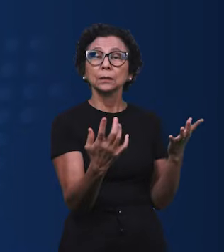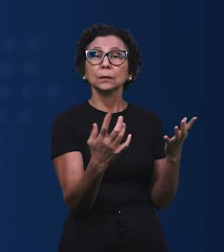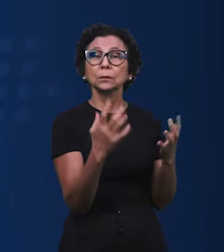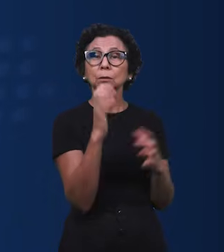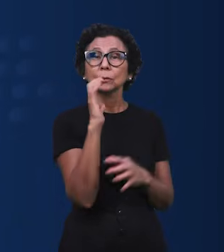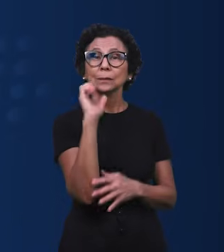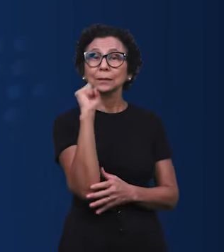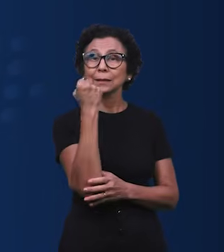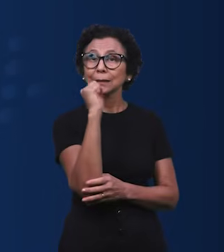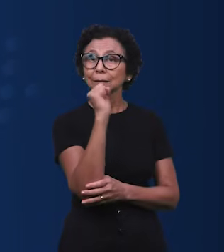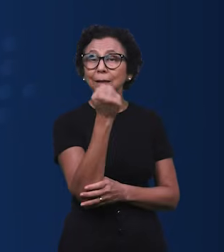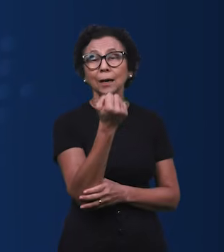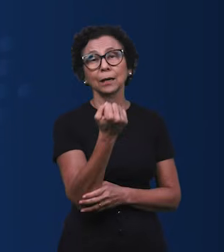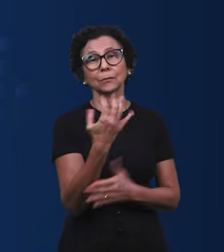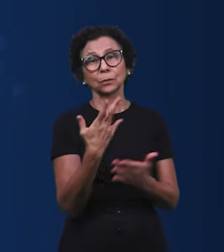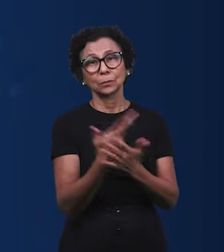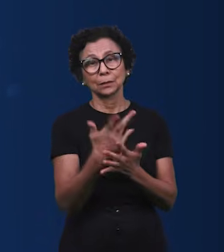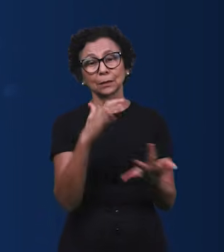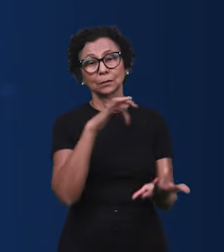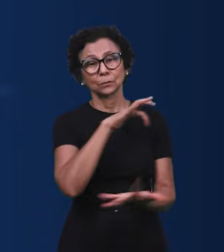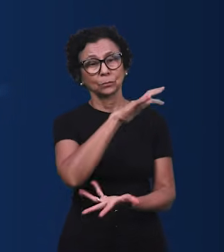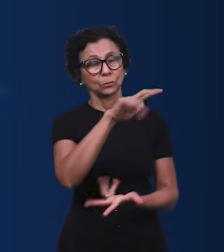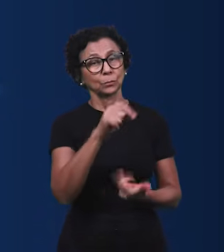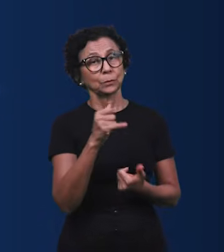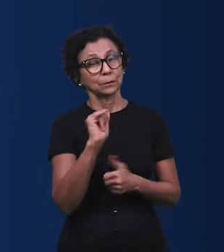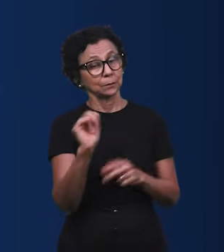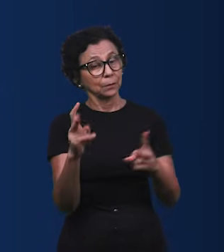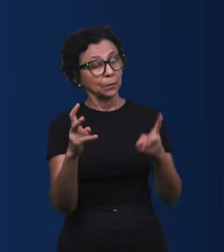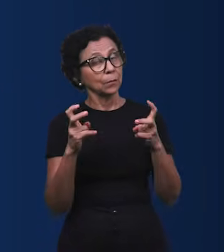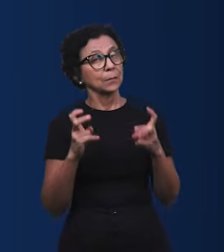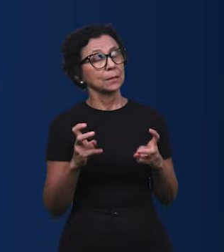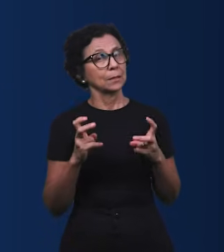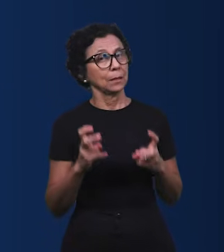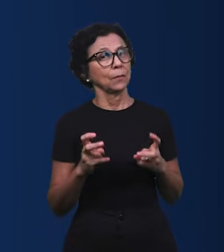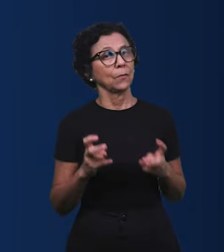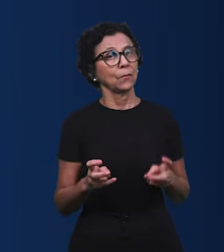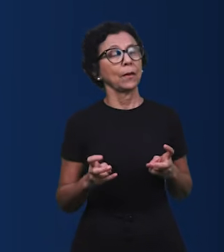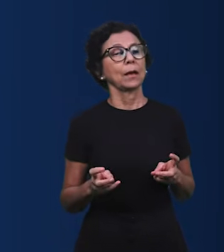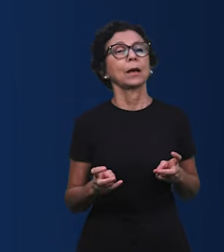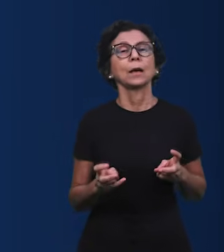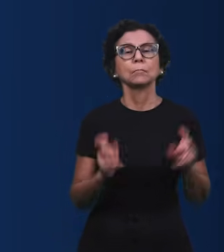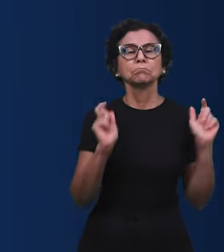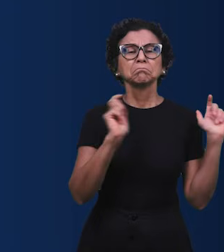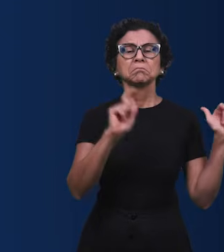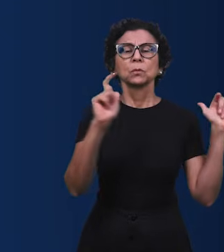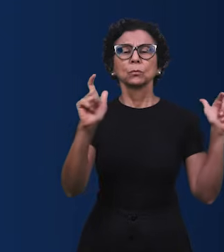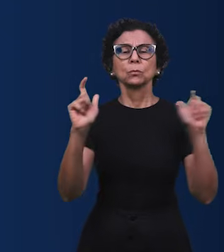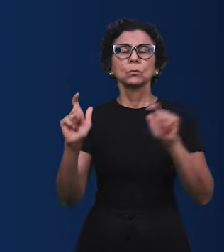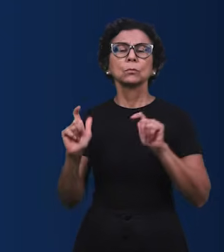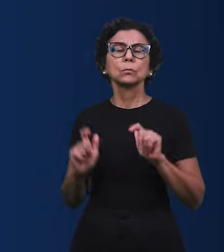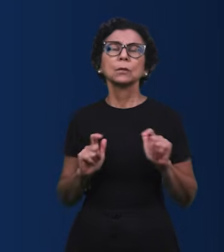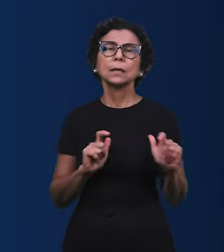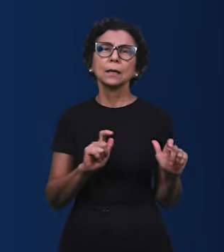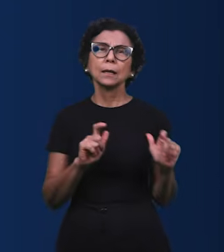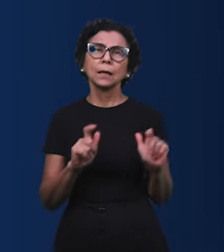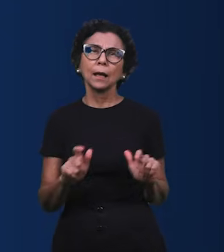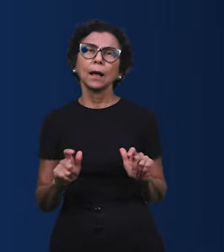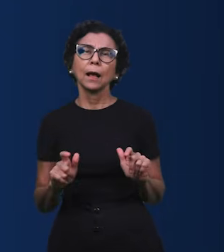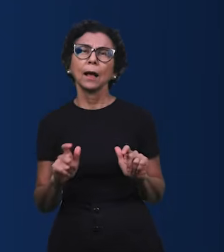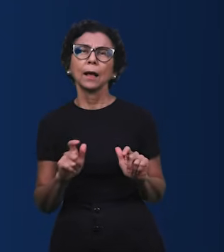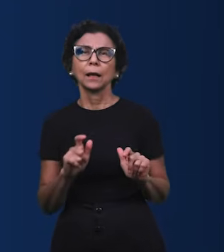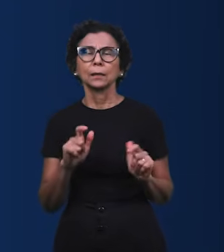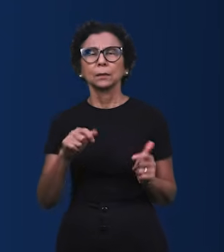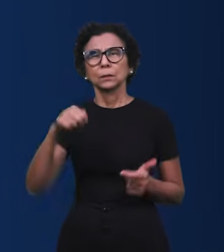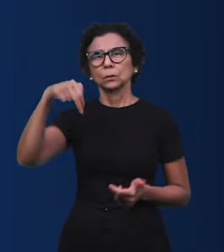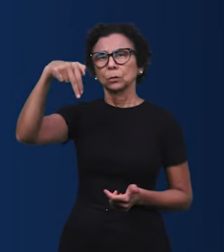mudanças climáticas de todo o planeta. Então, se você observar que alguns locais na parte do